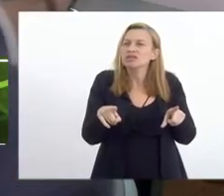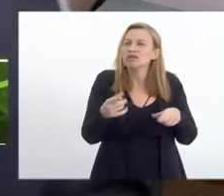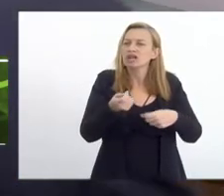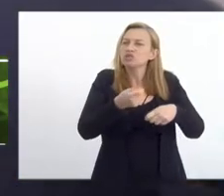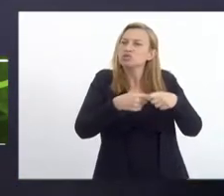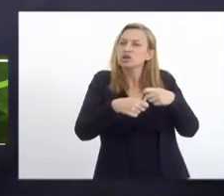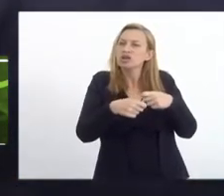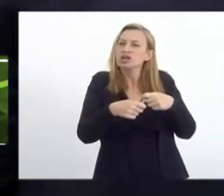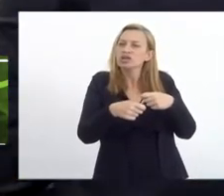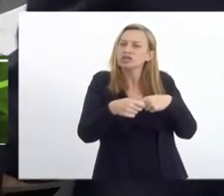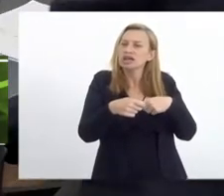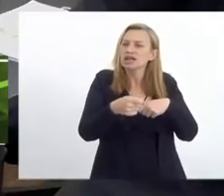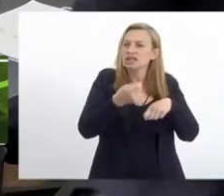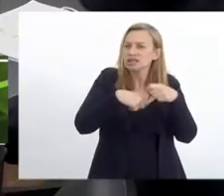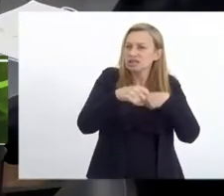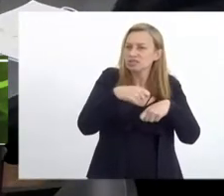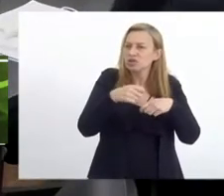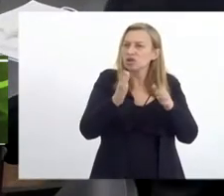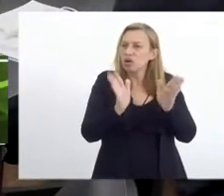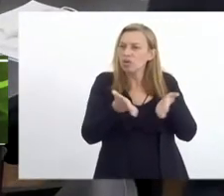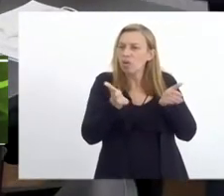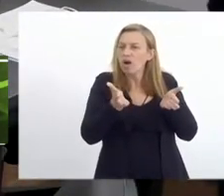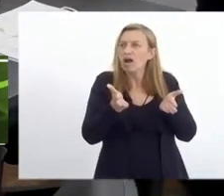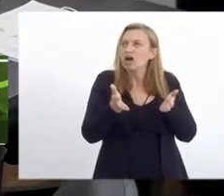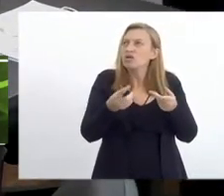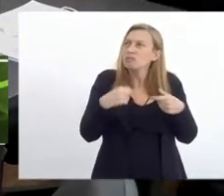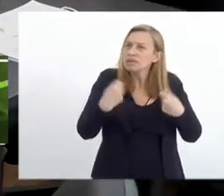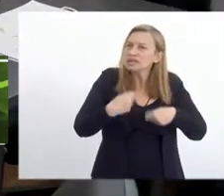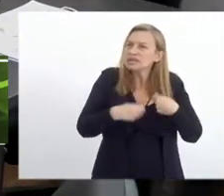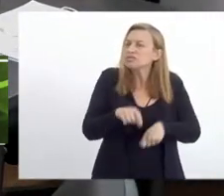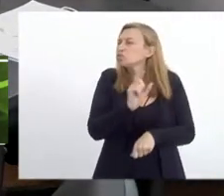negócios atualmente, a gente precisa